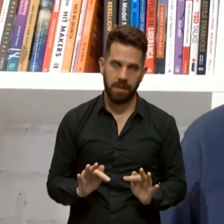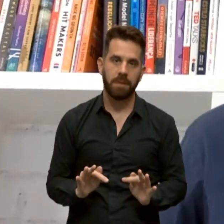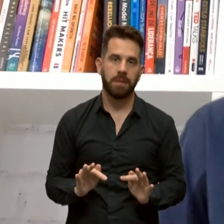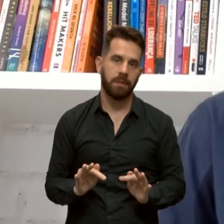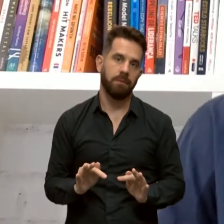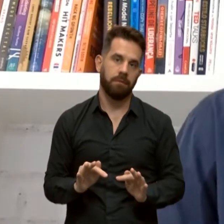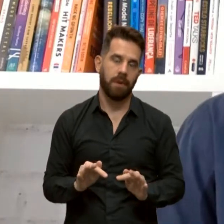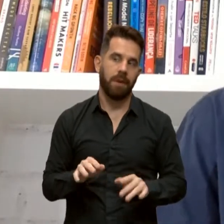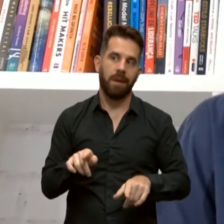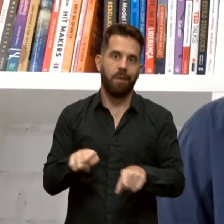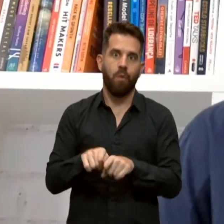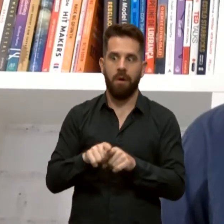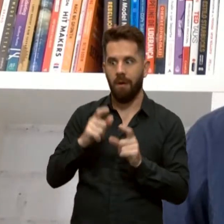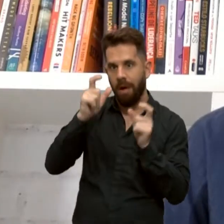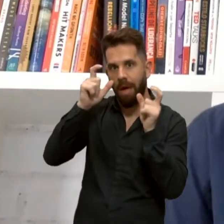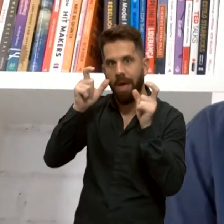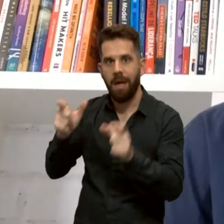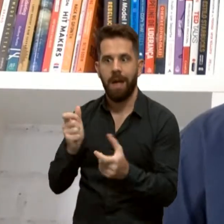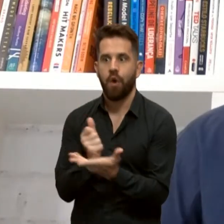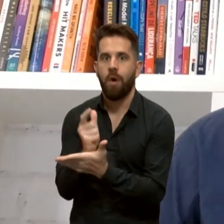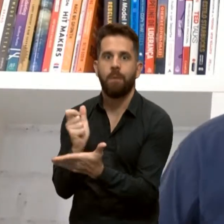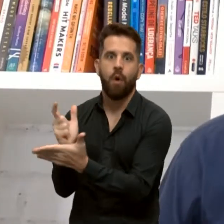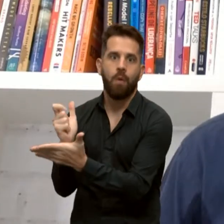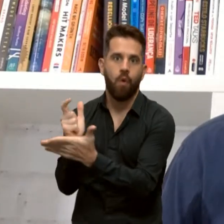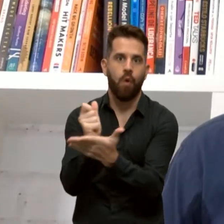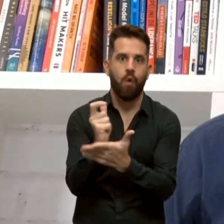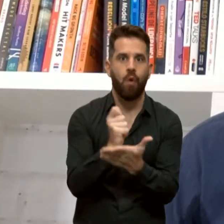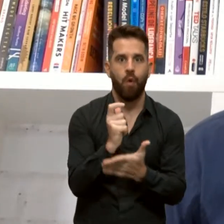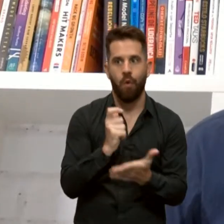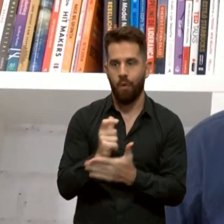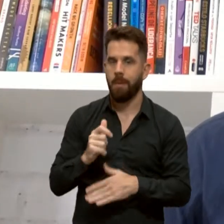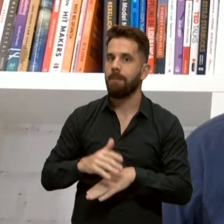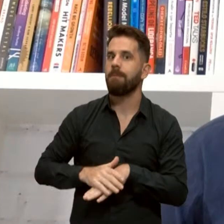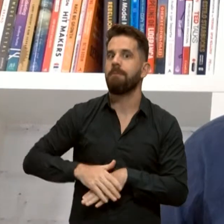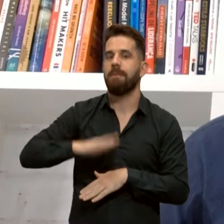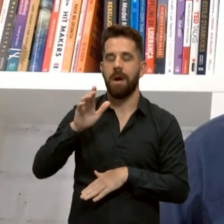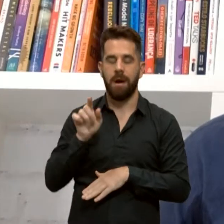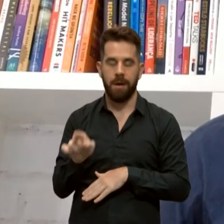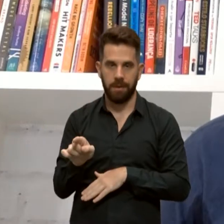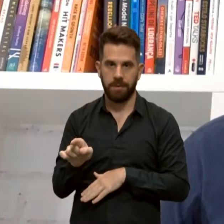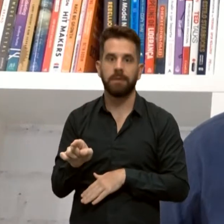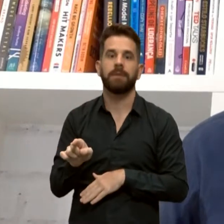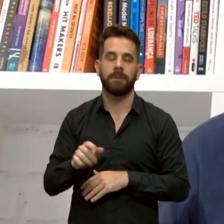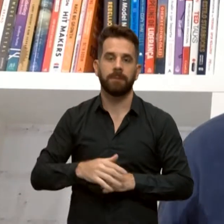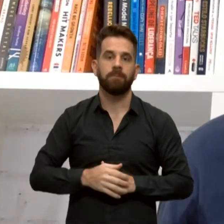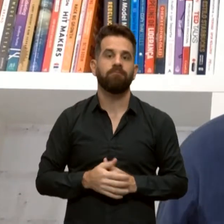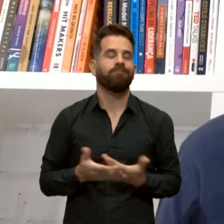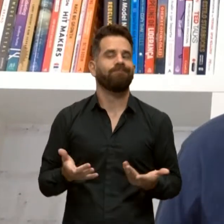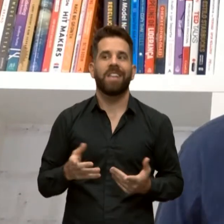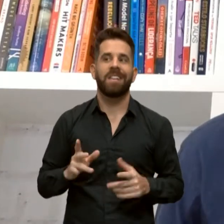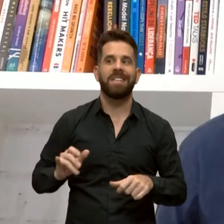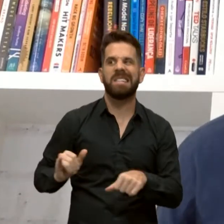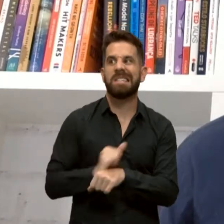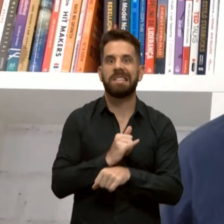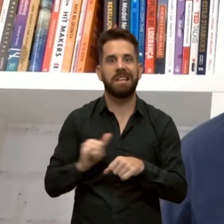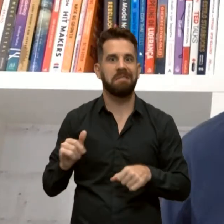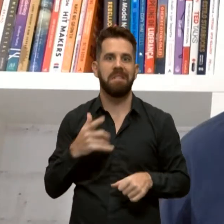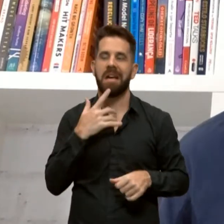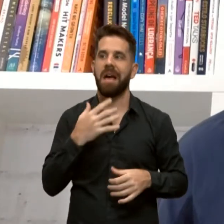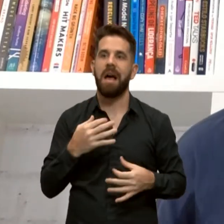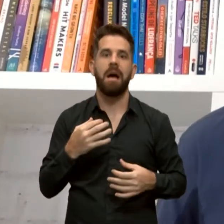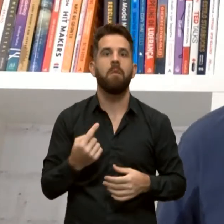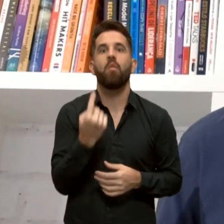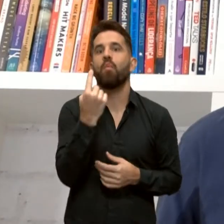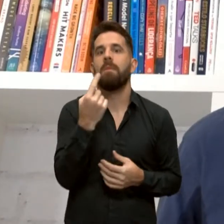enfim, ele compre mais, essa empresa consiga vender mais para ele. Então, não tem uma estratégia que dá certo para